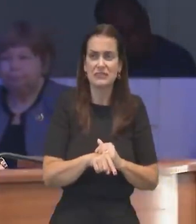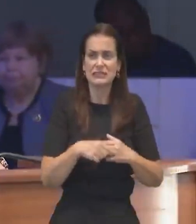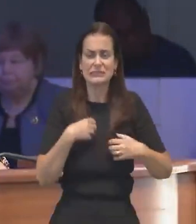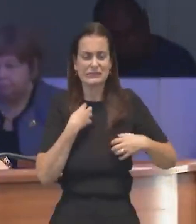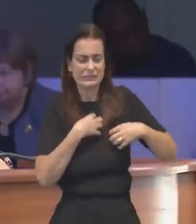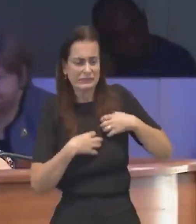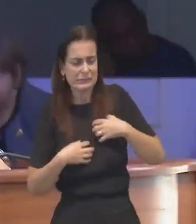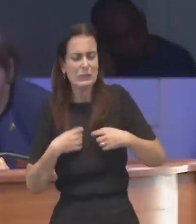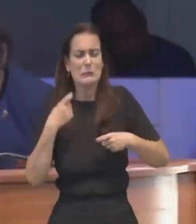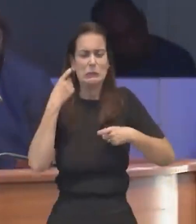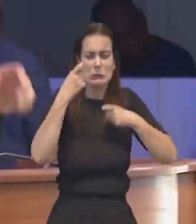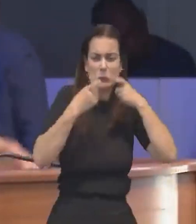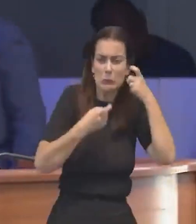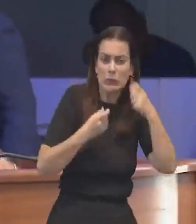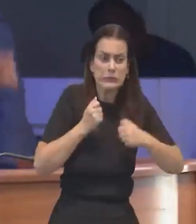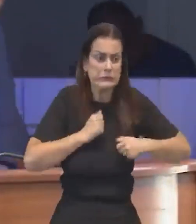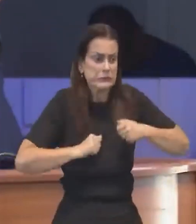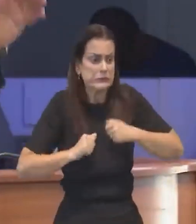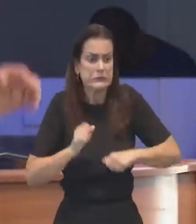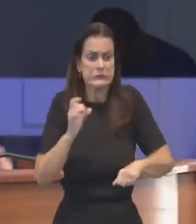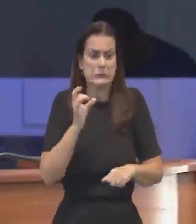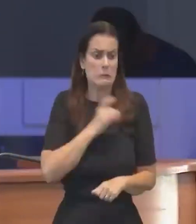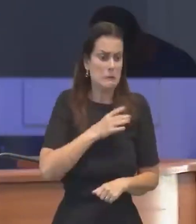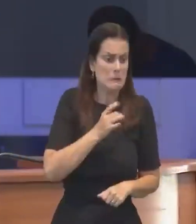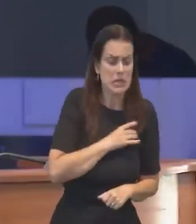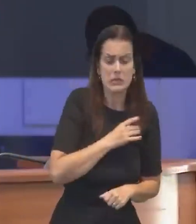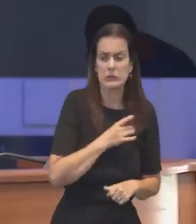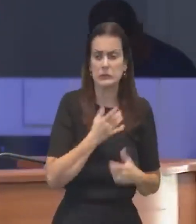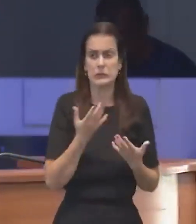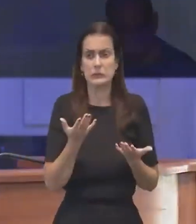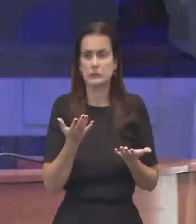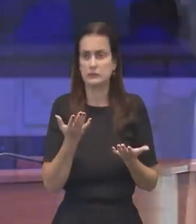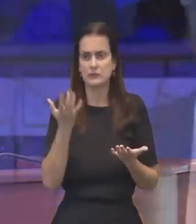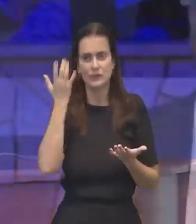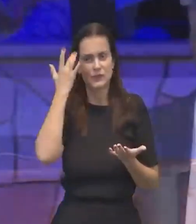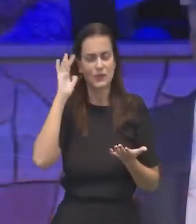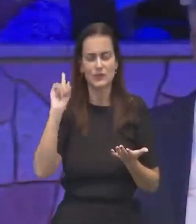Aflito, preocupado, ansioso, abatido, temeroso.